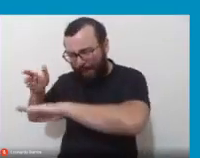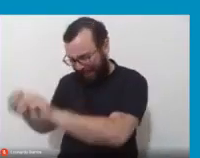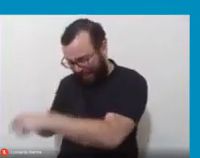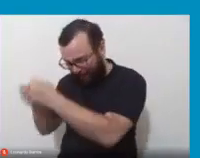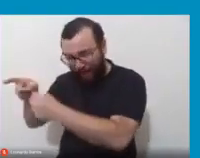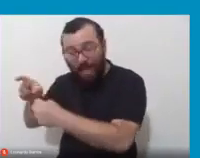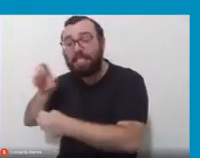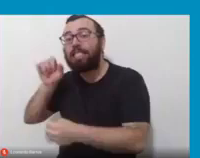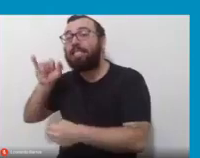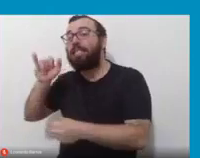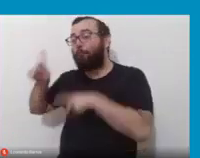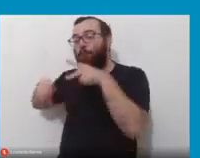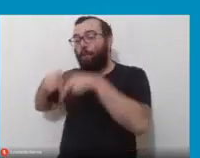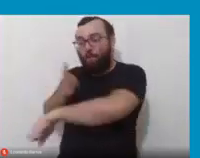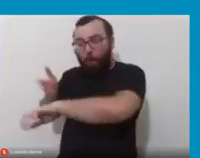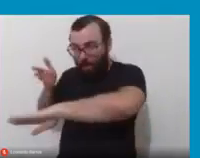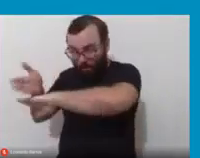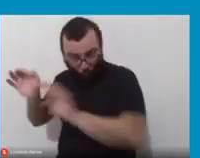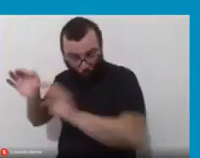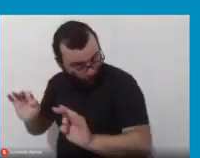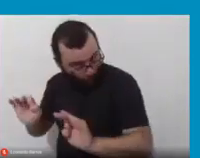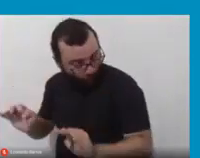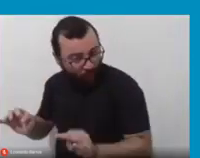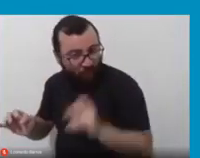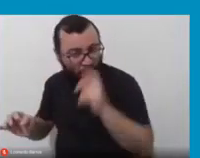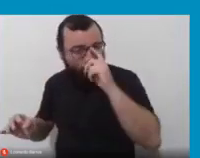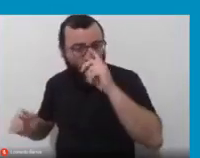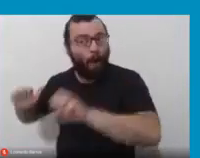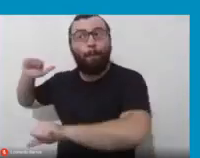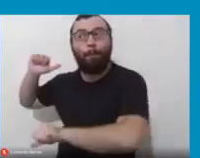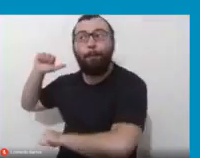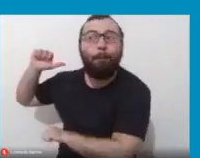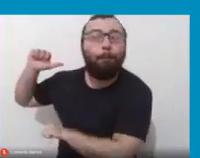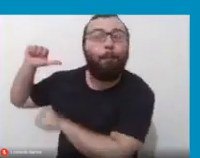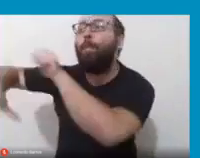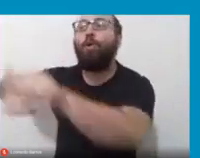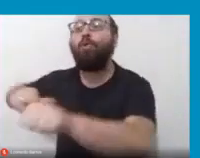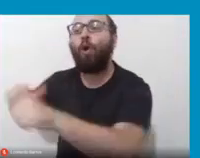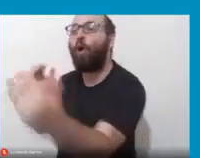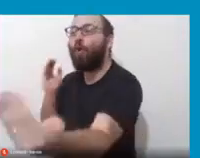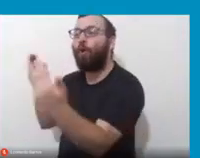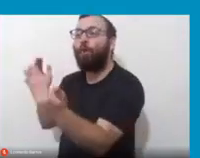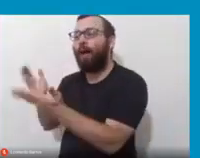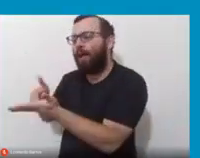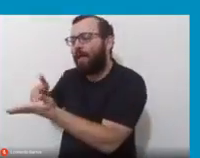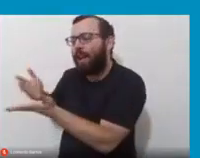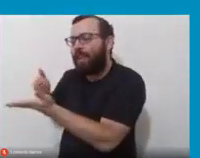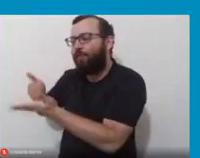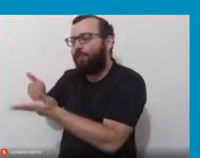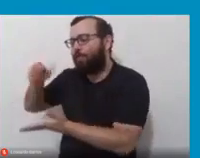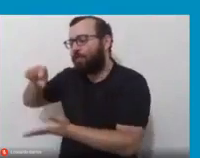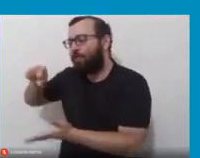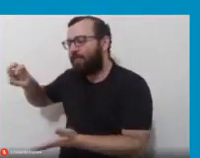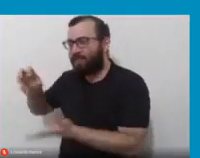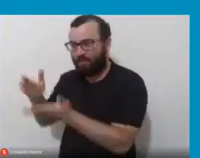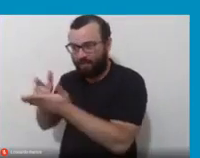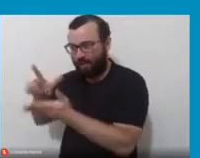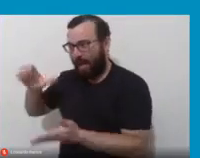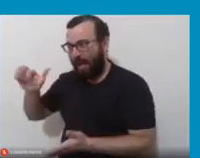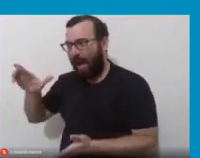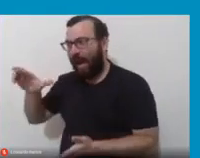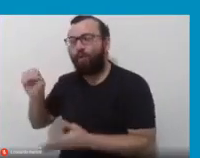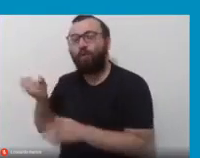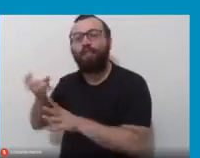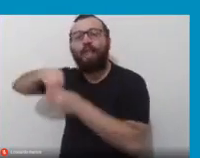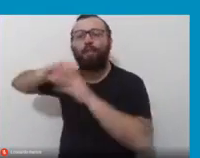O que mudou hoje em relação ao que foi tratado no livro de 1995, pelo do Carlos, nas